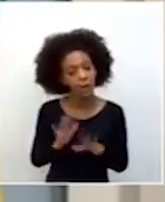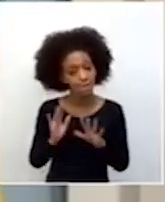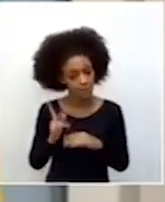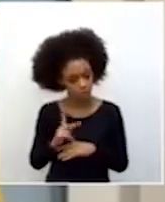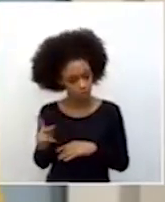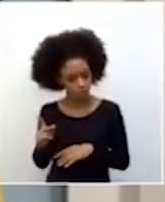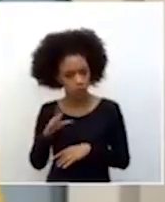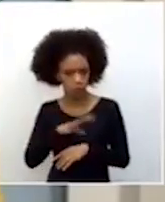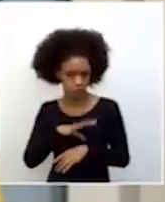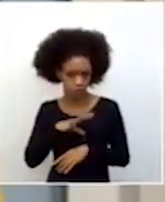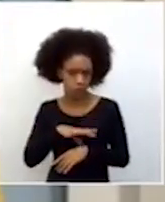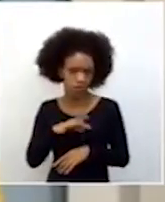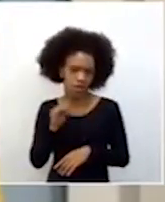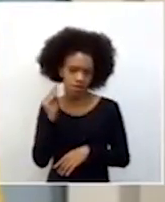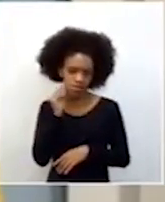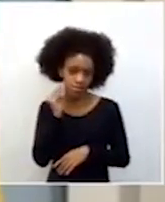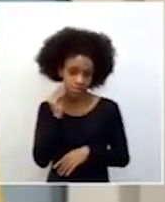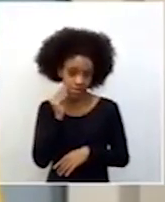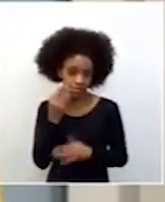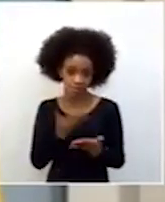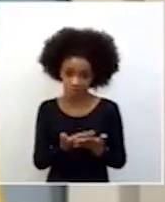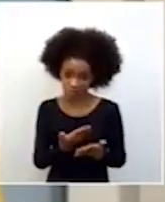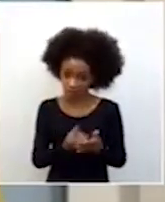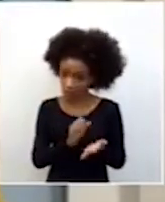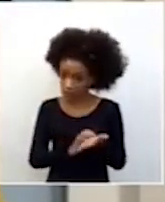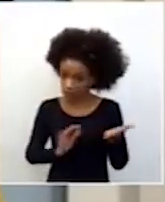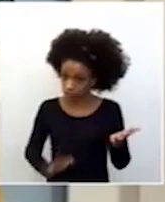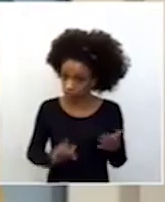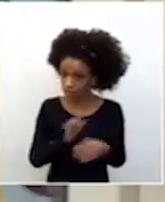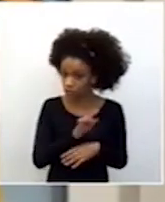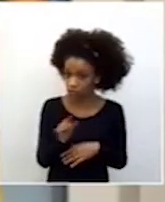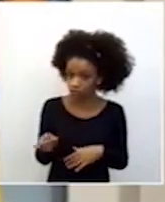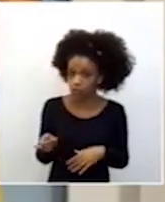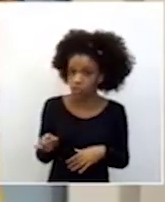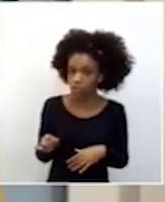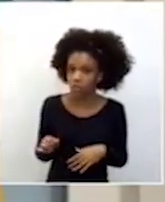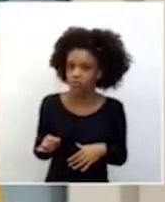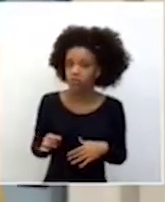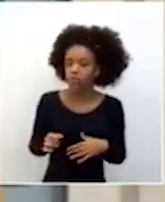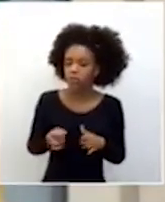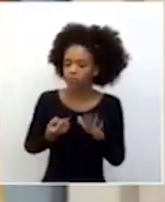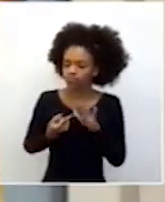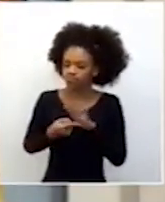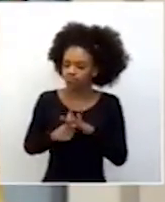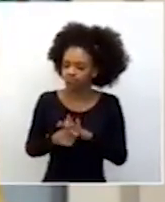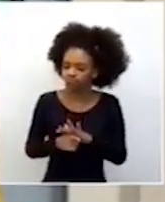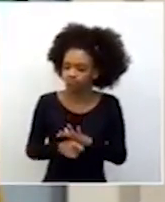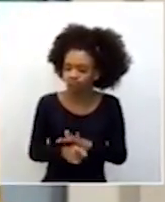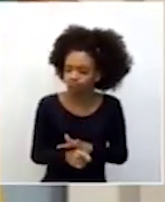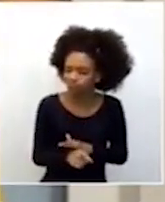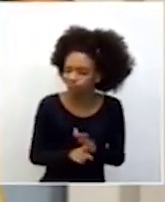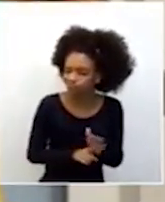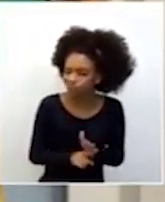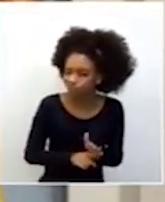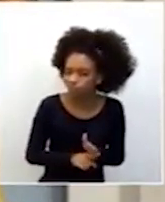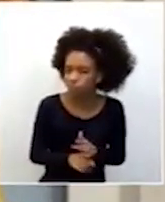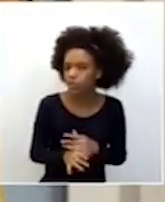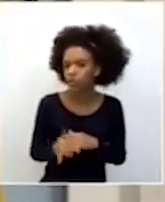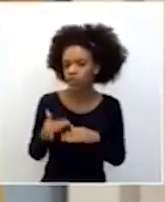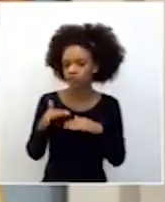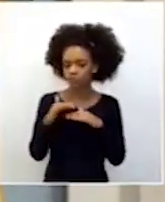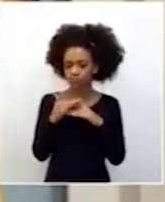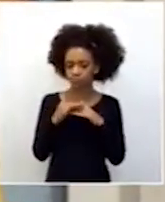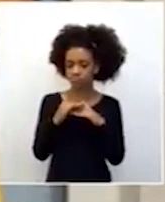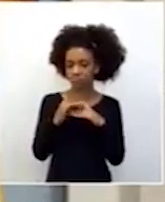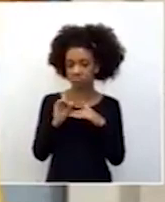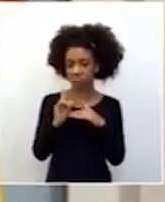de português tenta fazer com você nas aulas, nos exercícios, é que você se aprofunde, que você não fique só no raso.